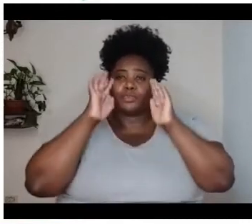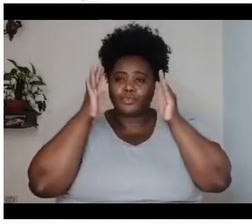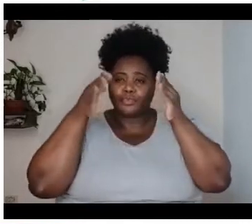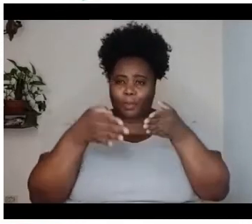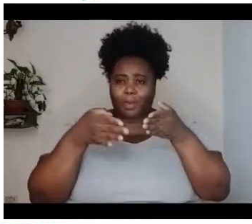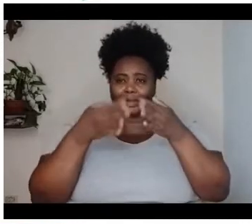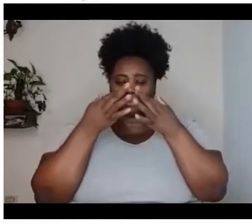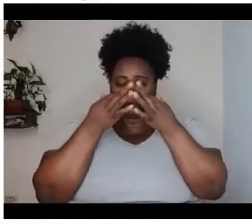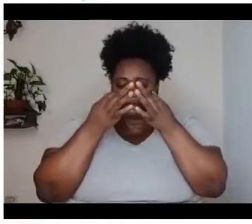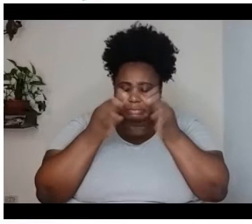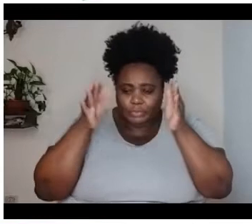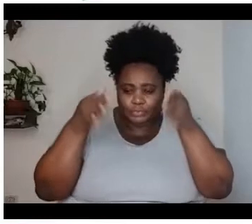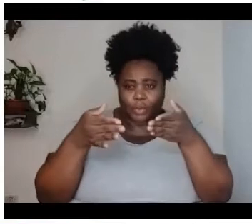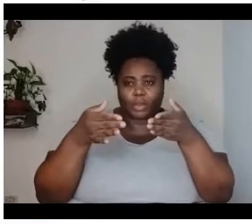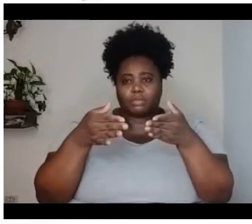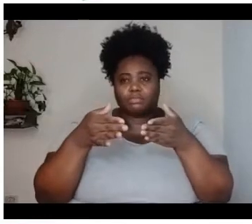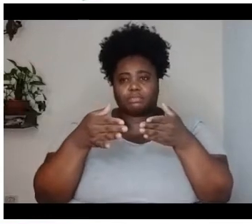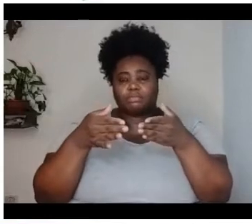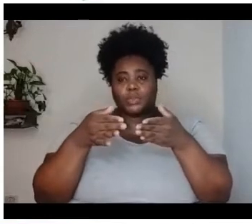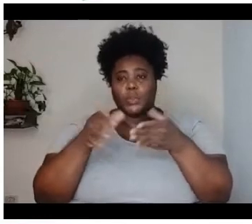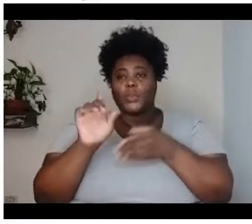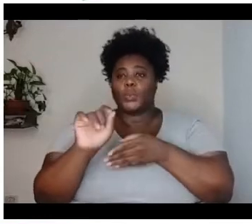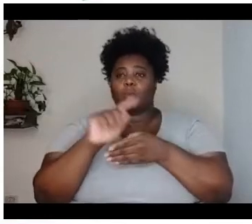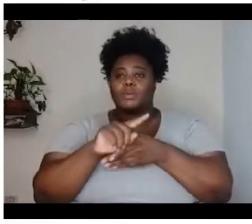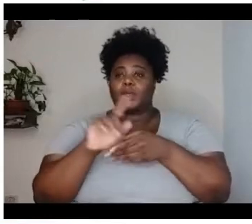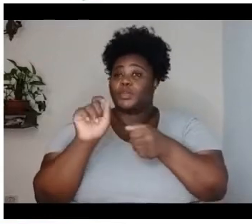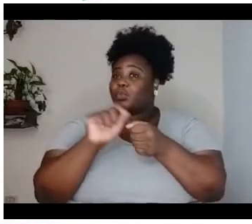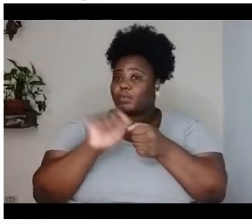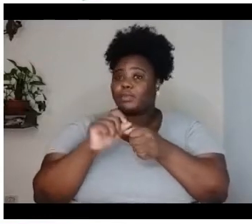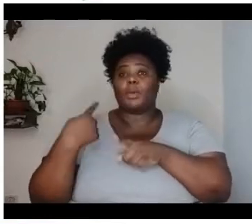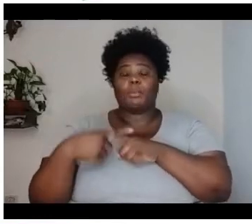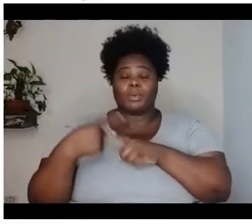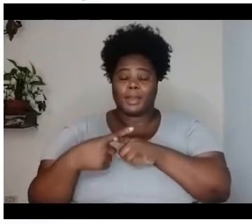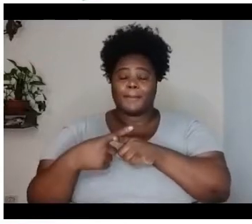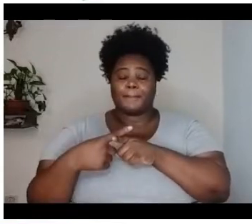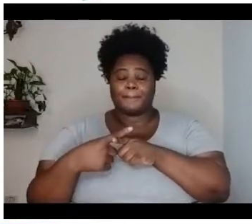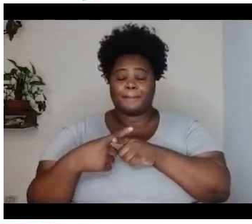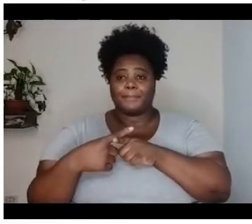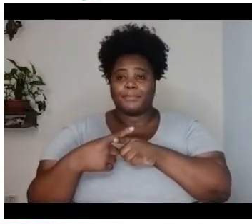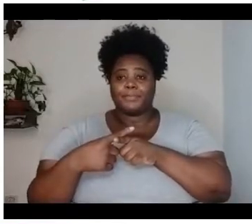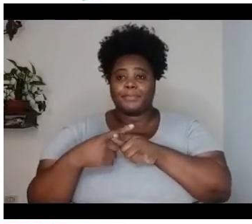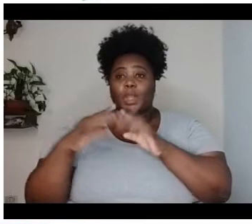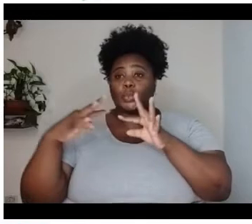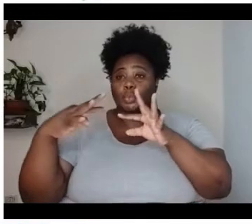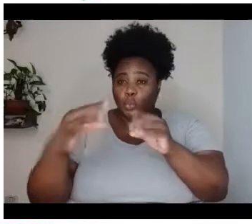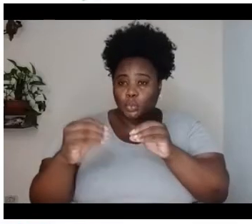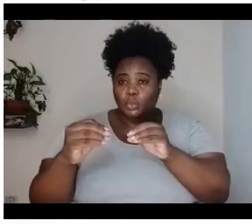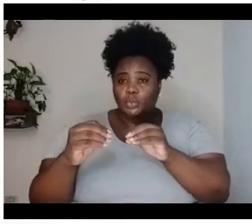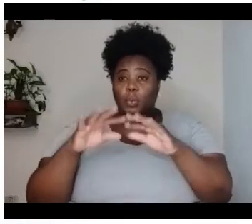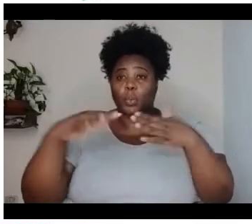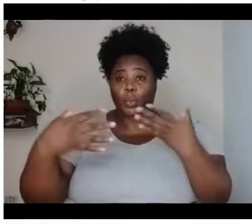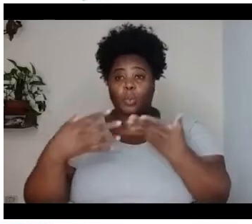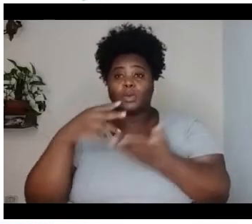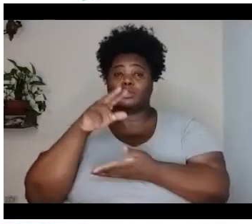né? Muito concentrada no que eu estou fazendo, porque tudo, quando você